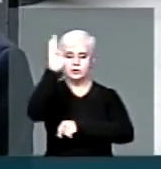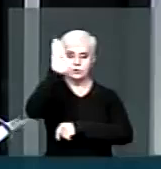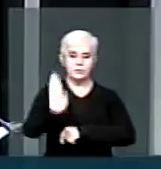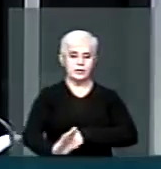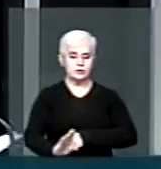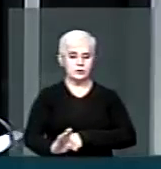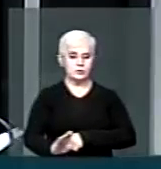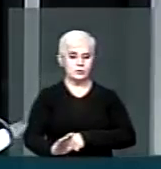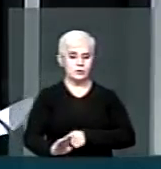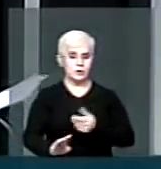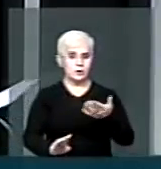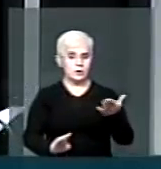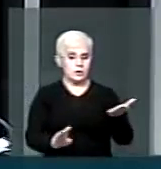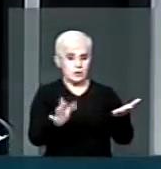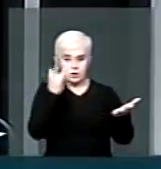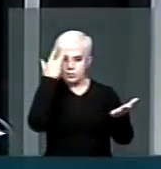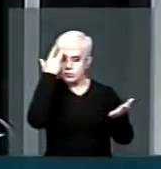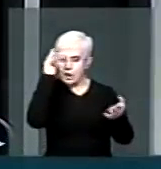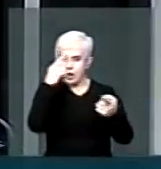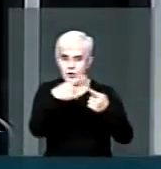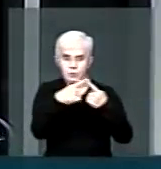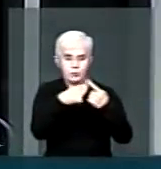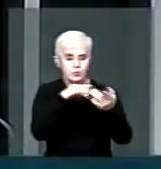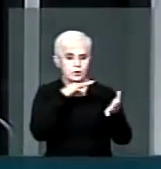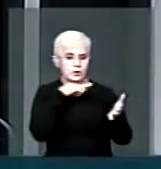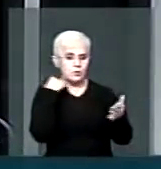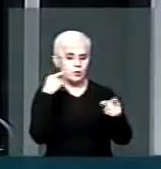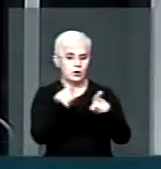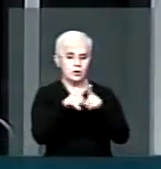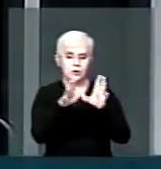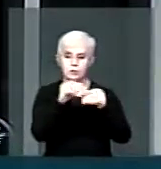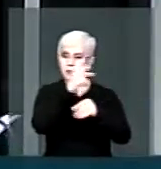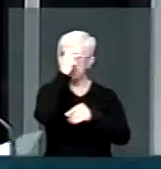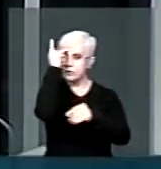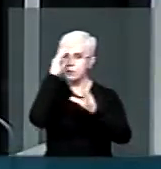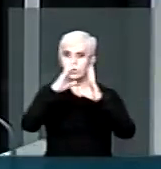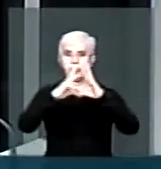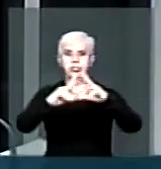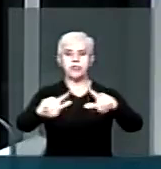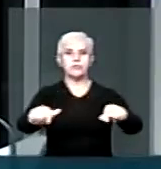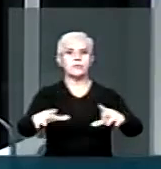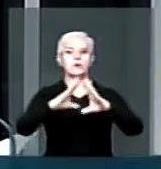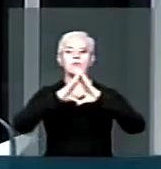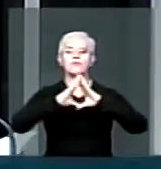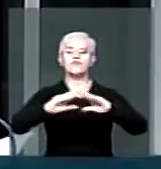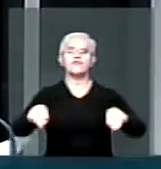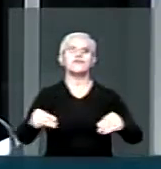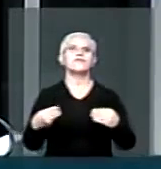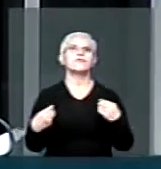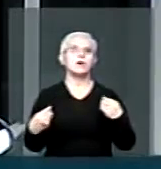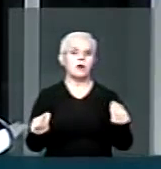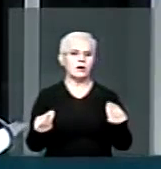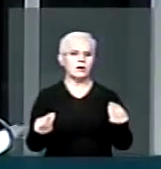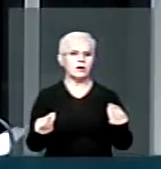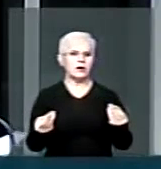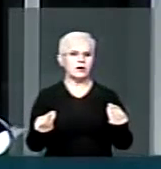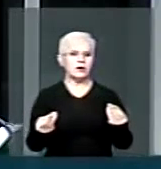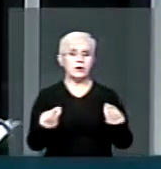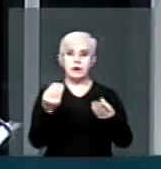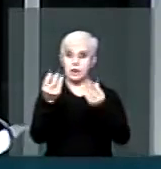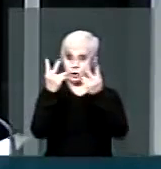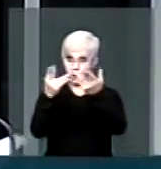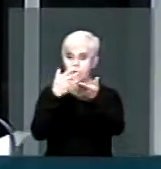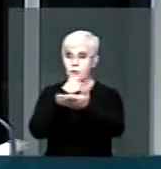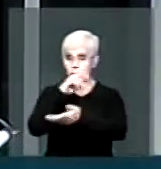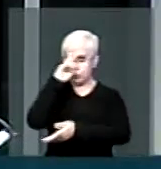pode dizer do que morreram, e as pessoas que simplesmente desaparecem. Então, realmente, é como